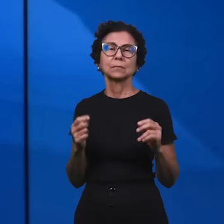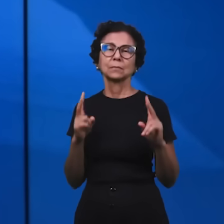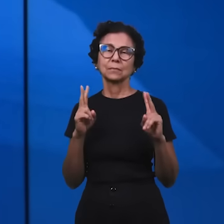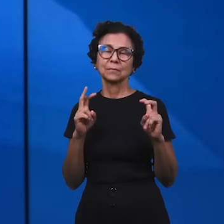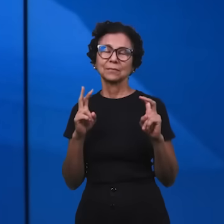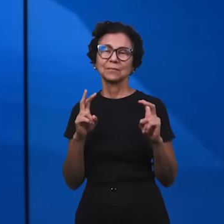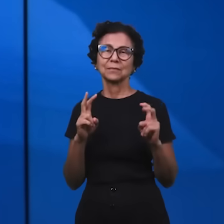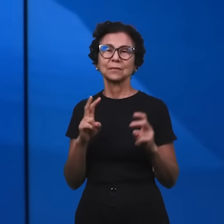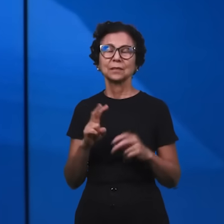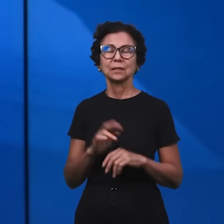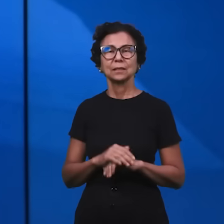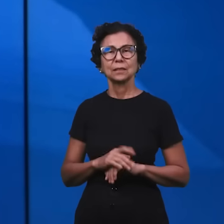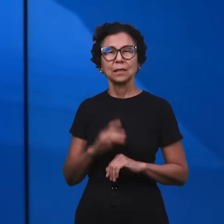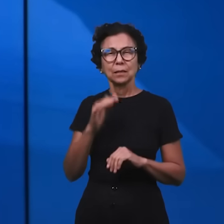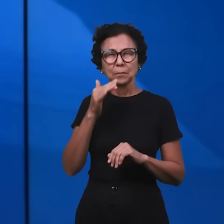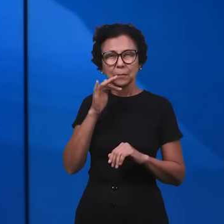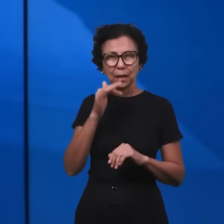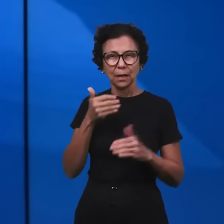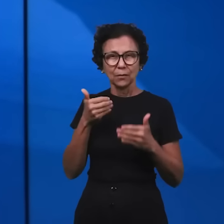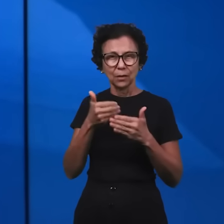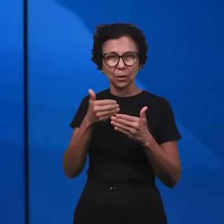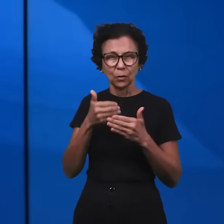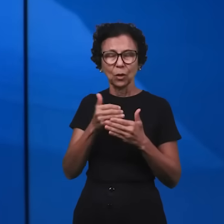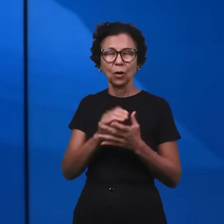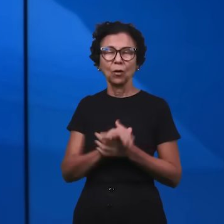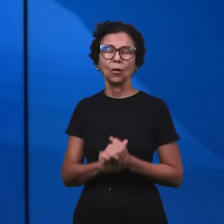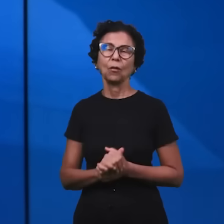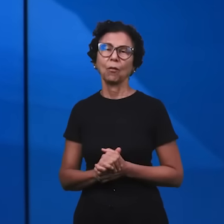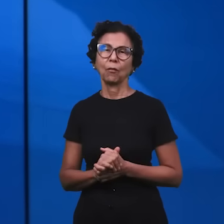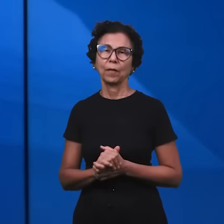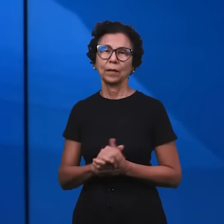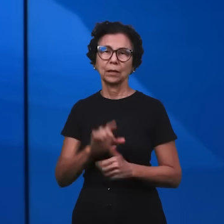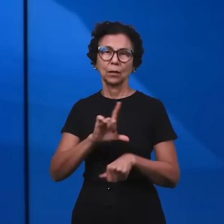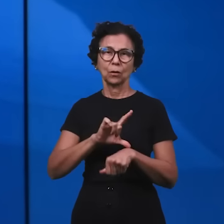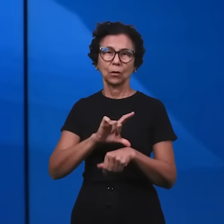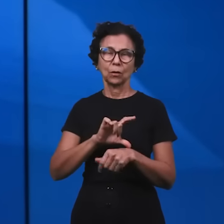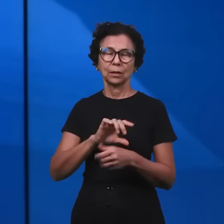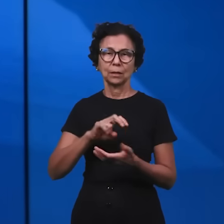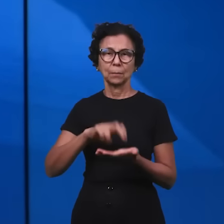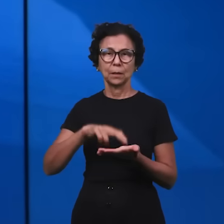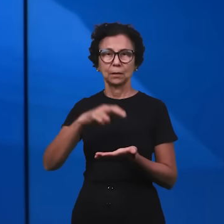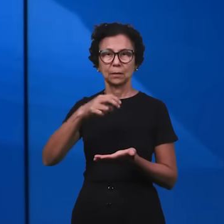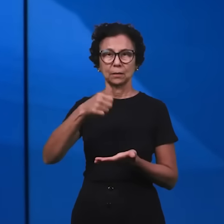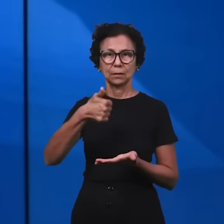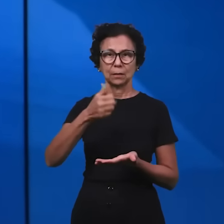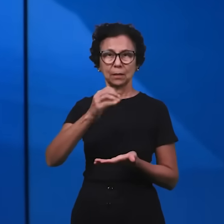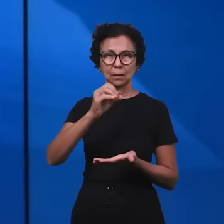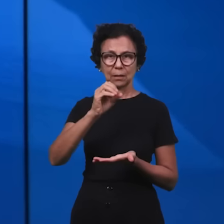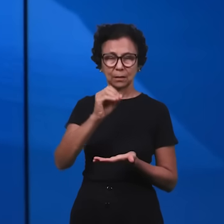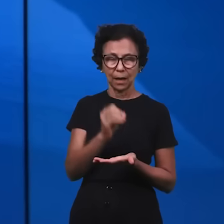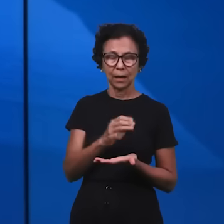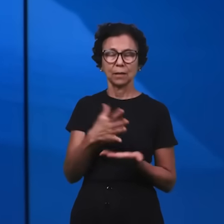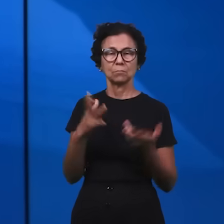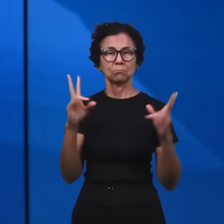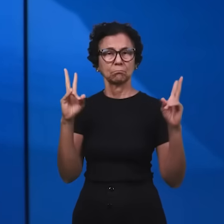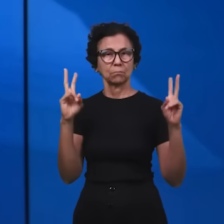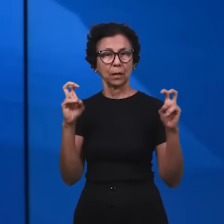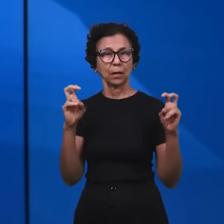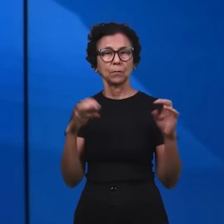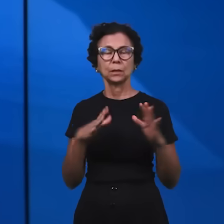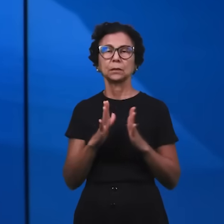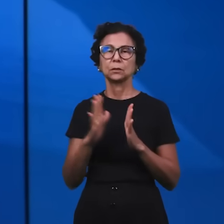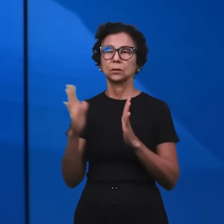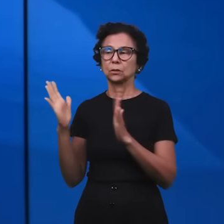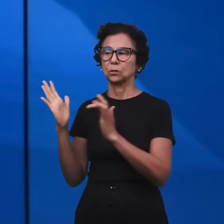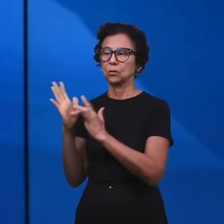daqui a pouco, às 10 horas da manhã, aí sim, nós teremos um assunto bem profundo sobre esse tema, né, Jesus no tabernáculo,